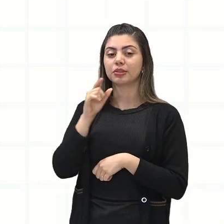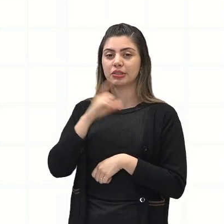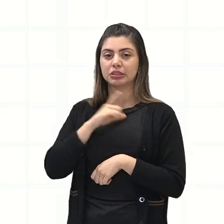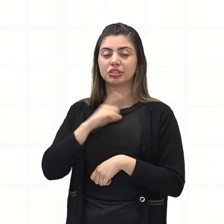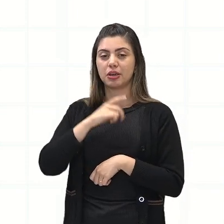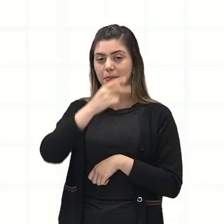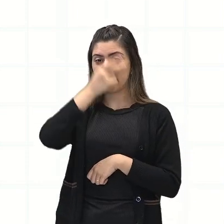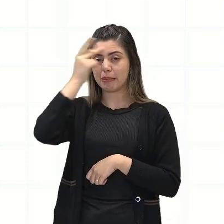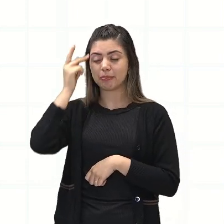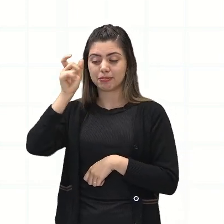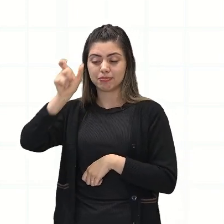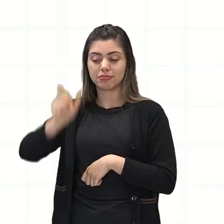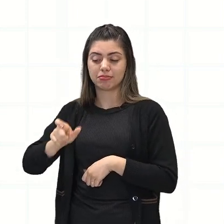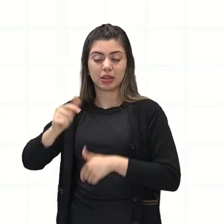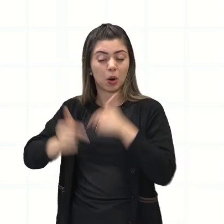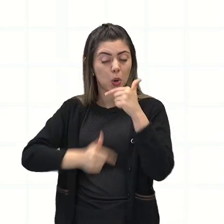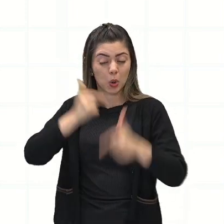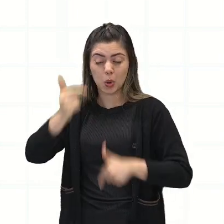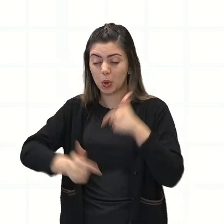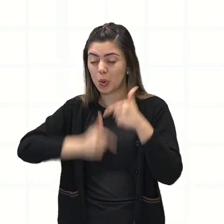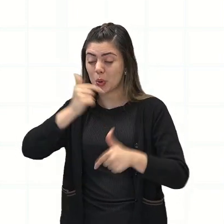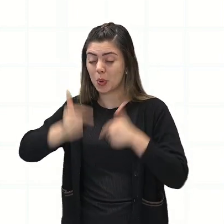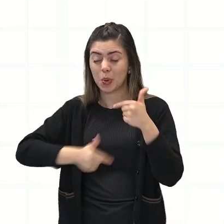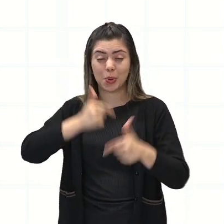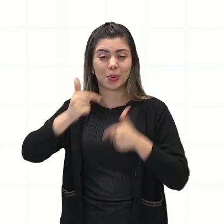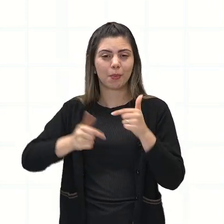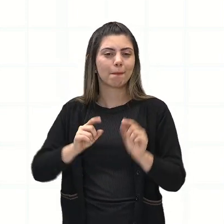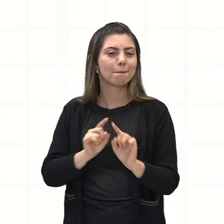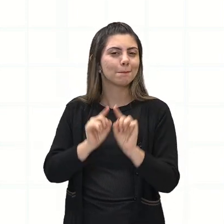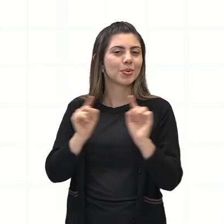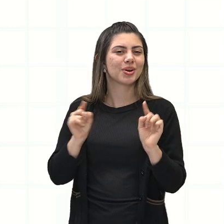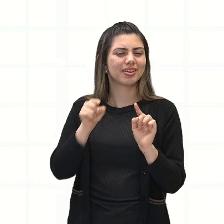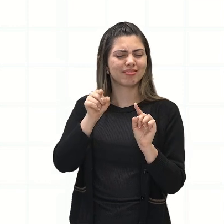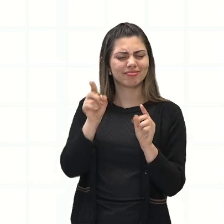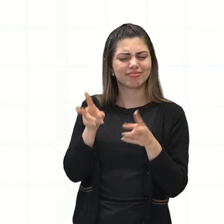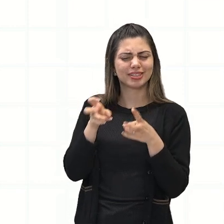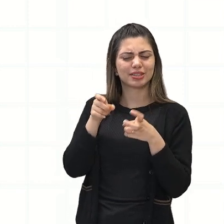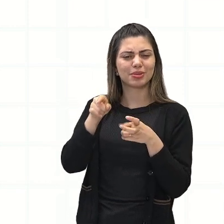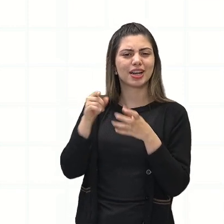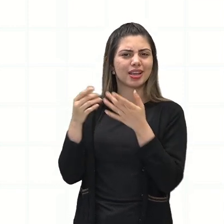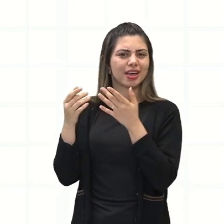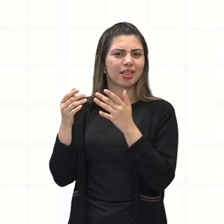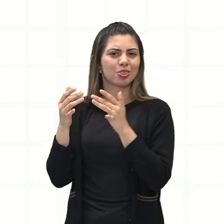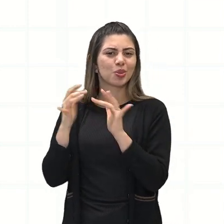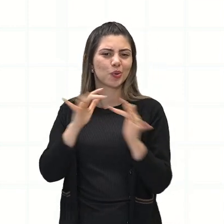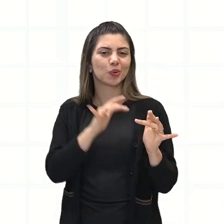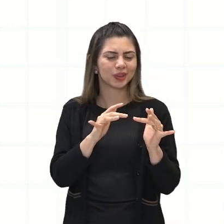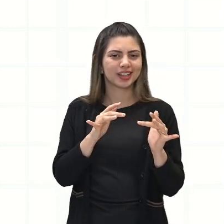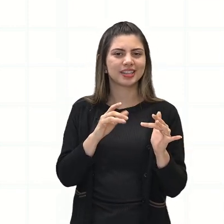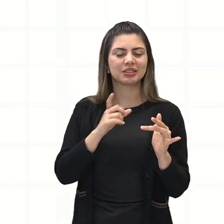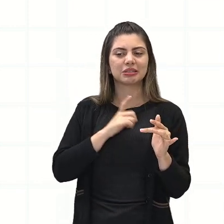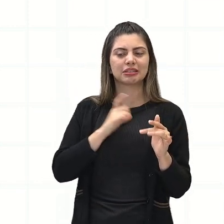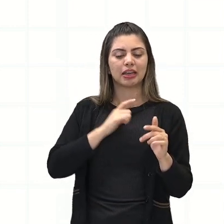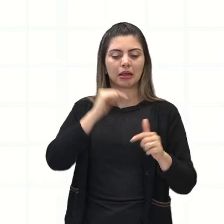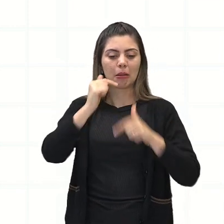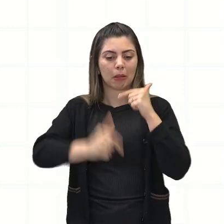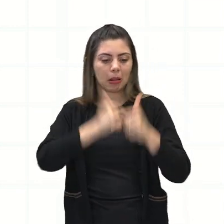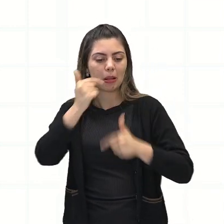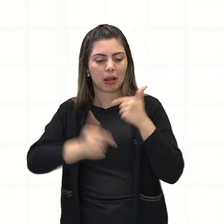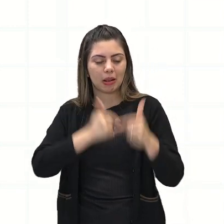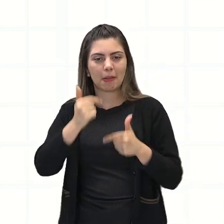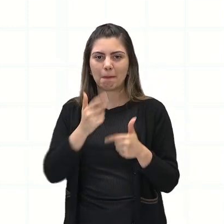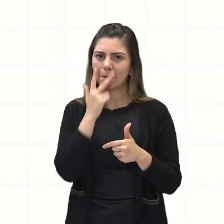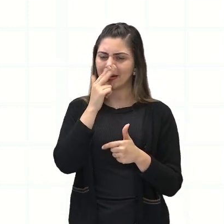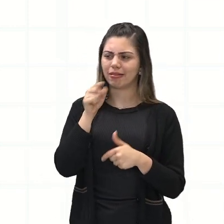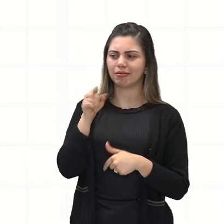trabalhando bastante, mas dentro do contexto, exagera-se colocando essa